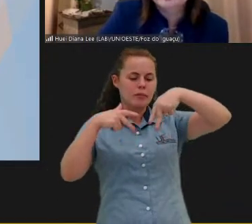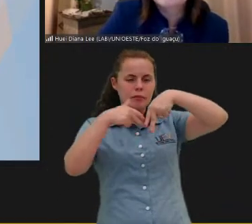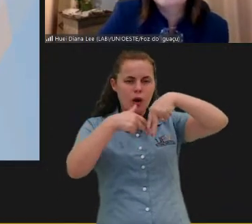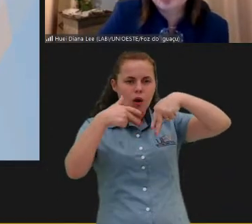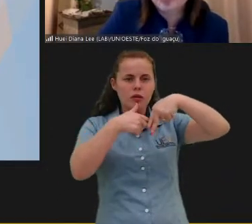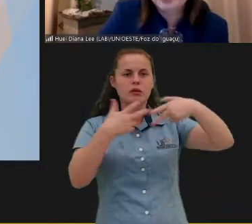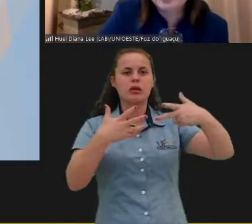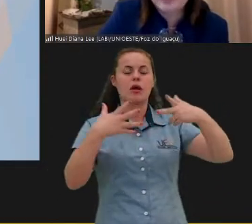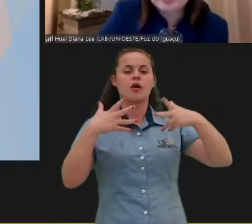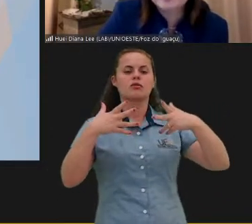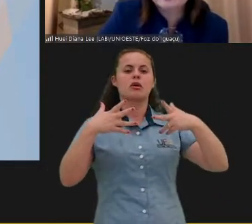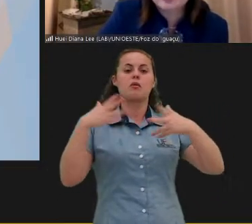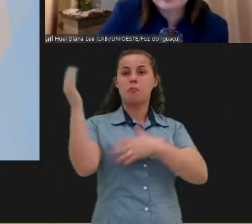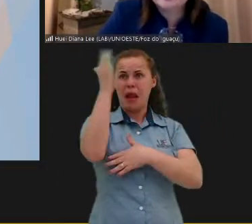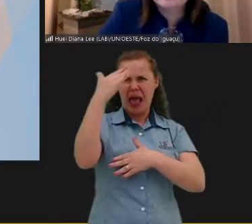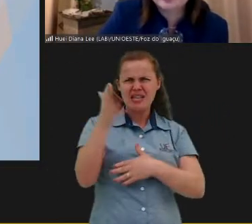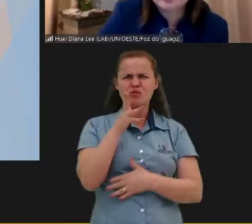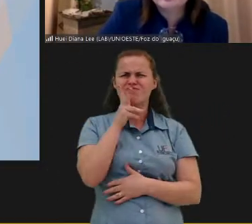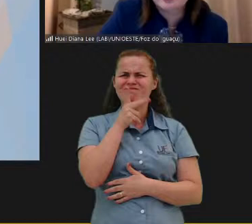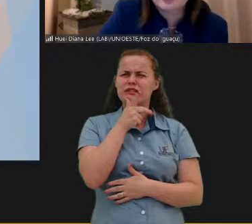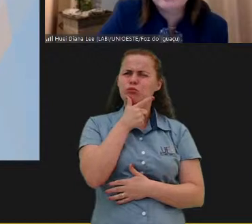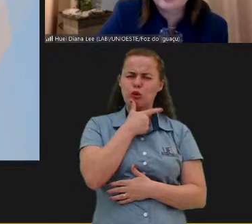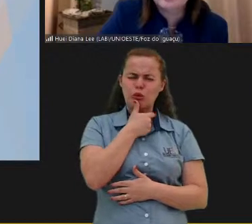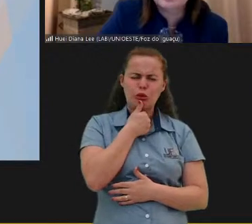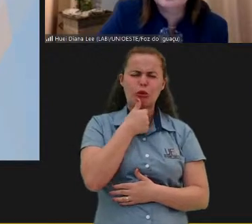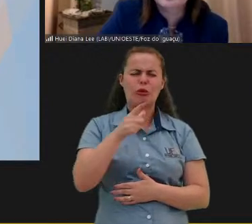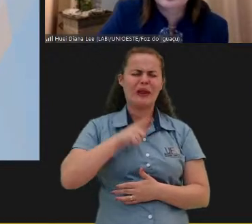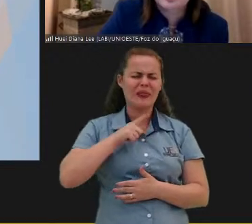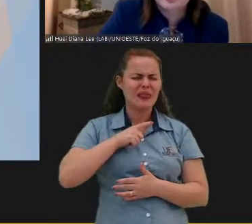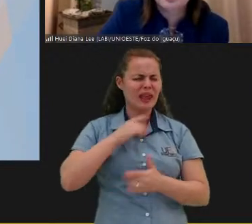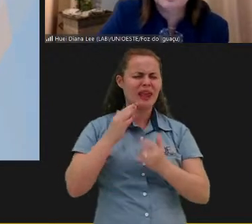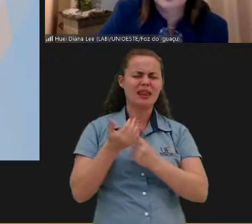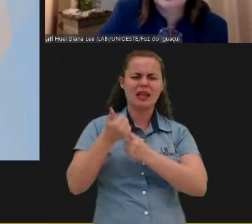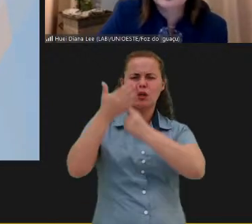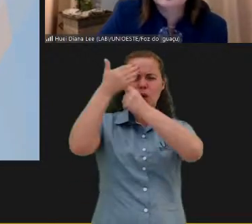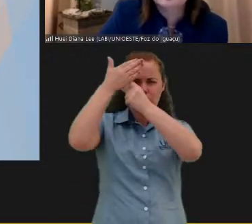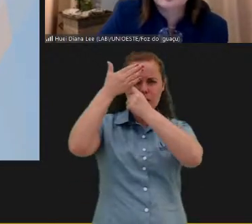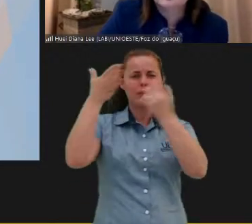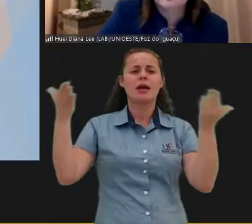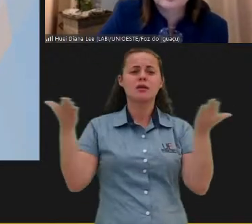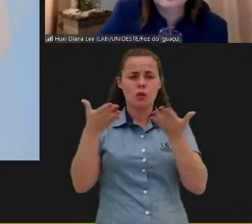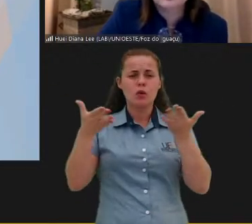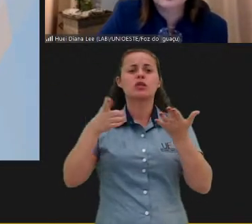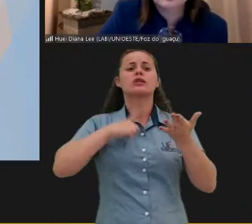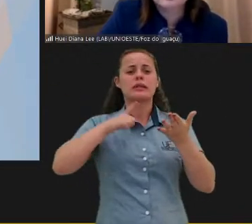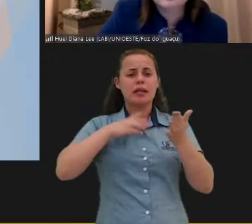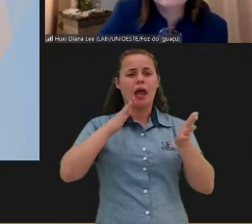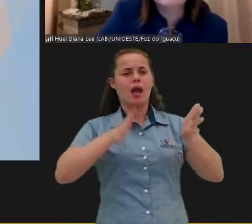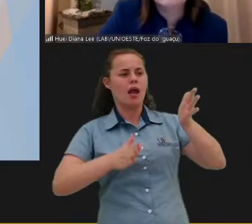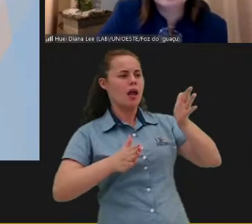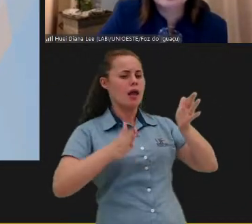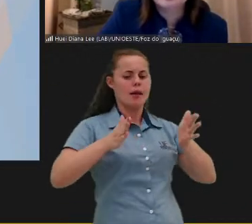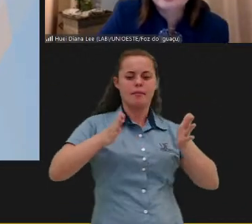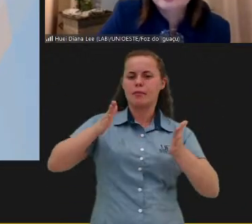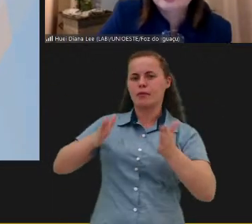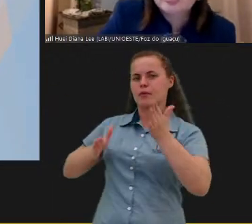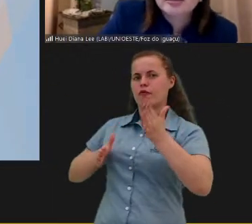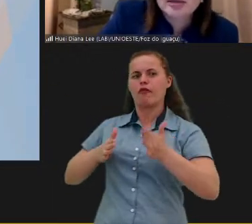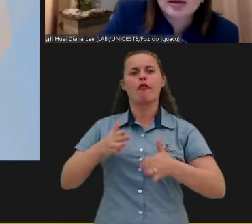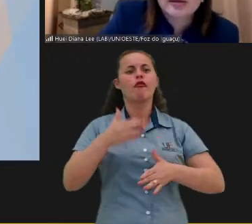Brasil demorou um pouquinho mais para ter, mas também já tem aí vários robôs, né? O mais famoso deles é o da Vinci